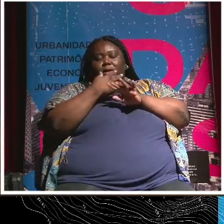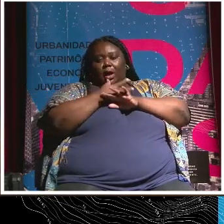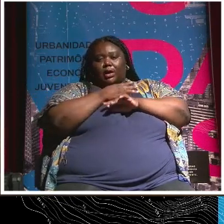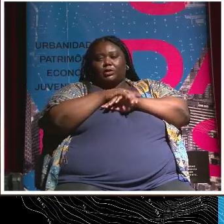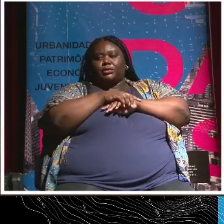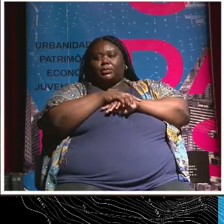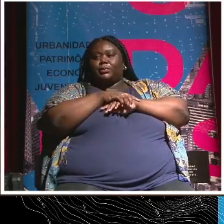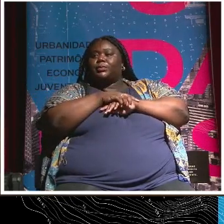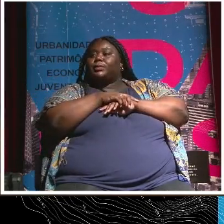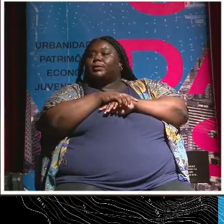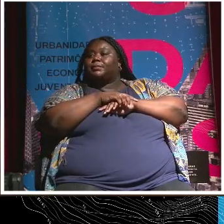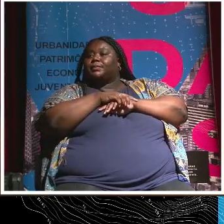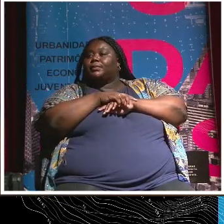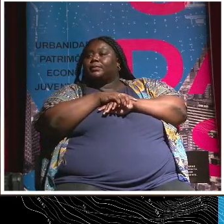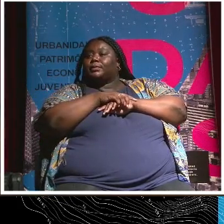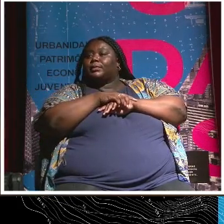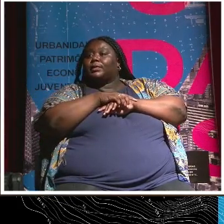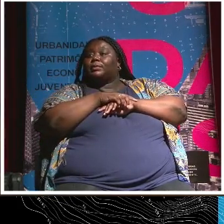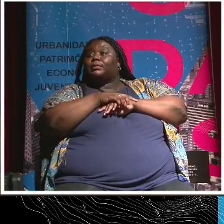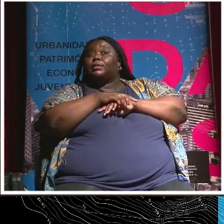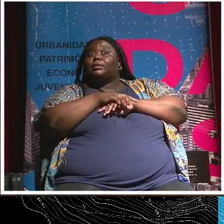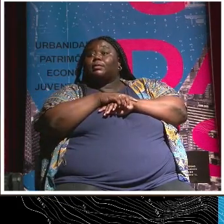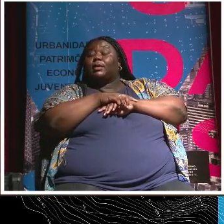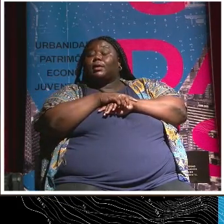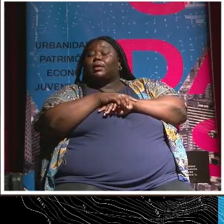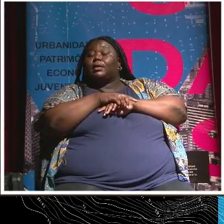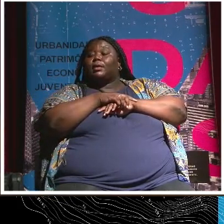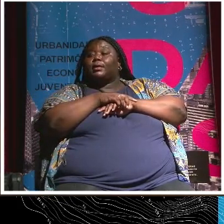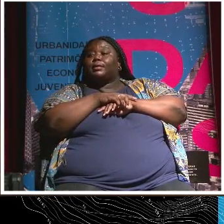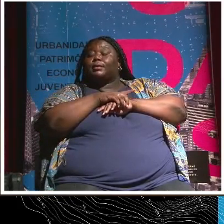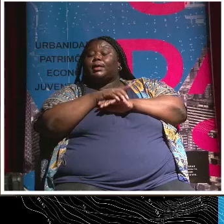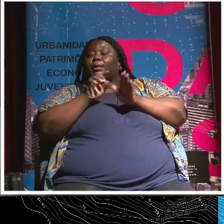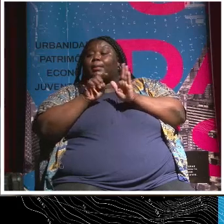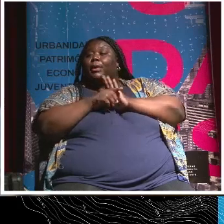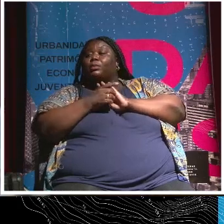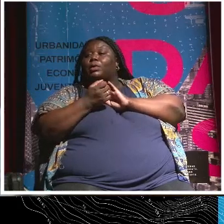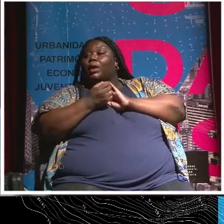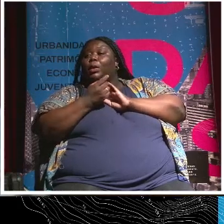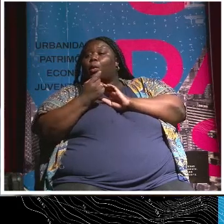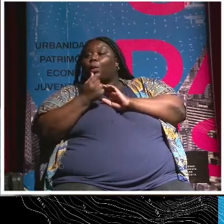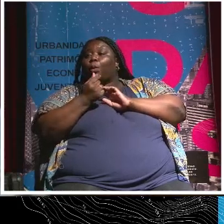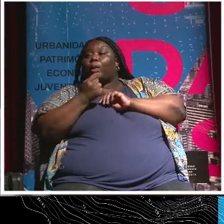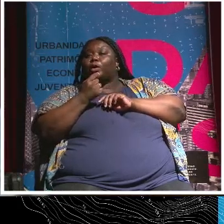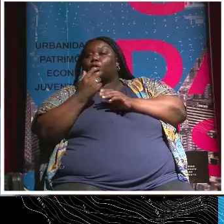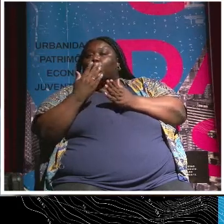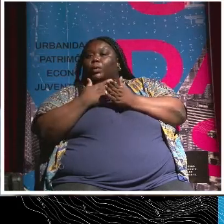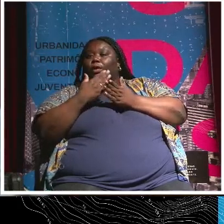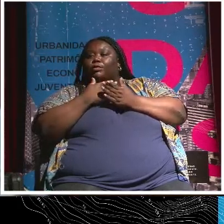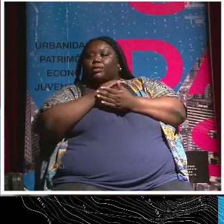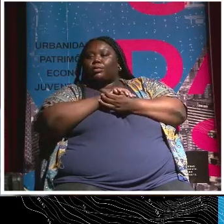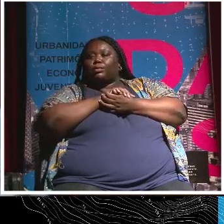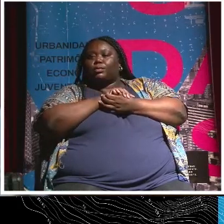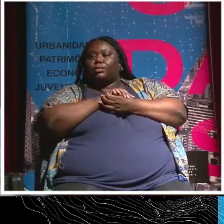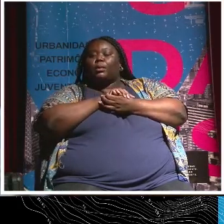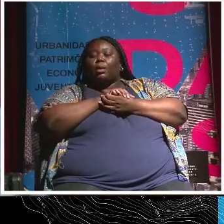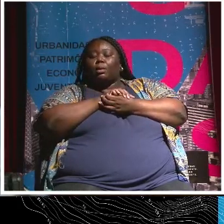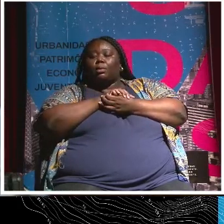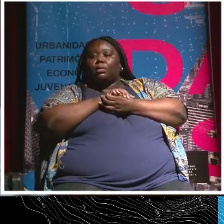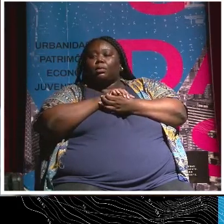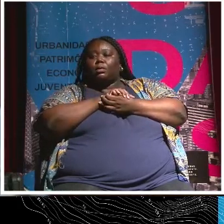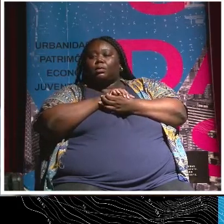vamos aí falar, a cidade de São Gonçalo, depois na cidade do Rio de Janeiro, depois numa relação